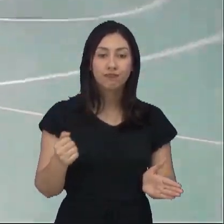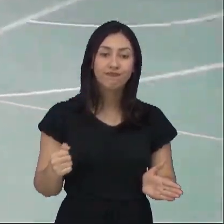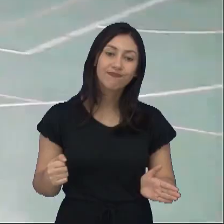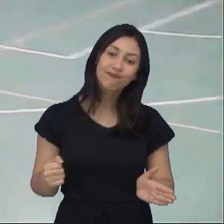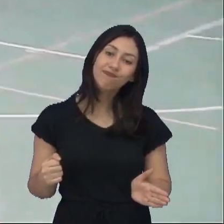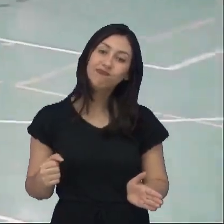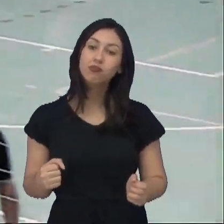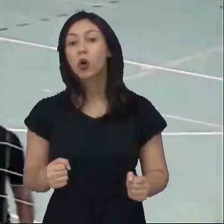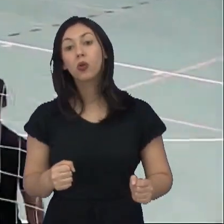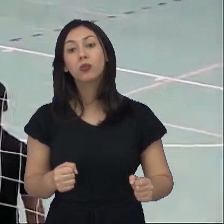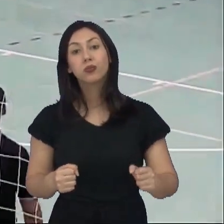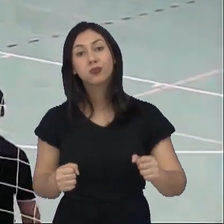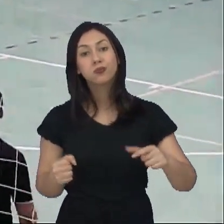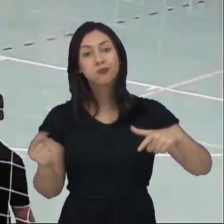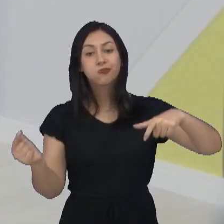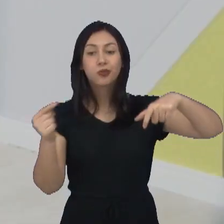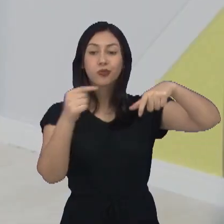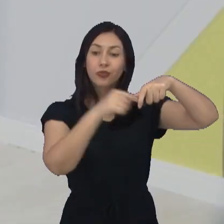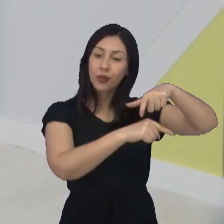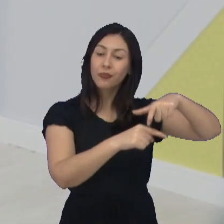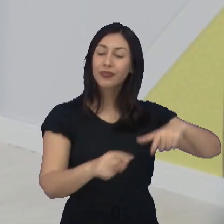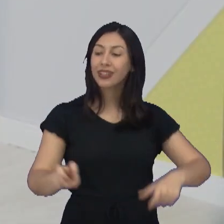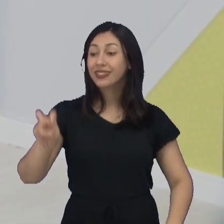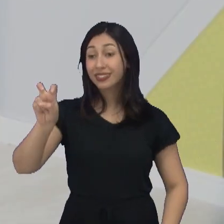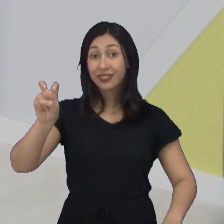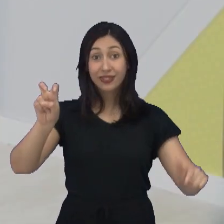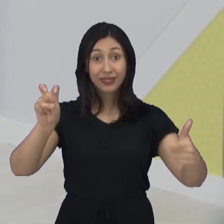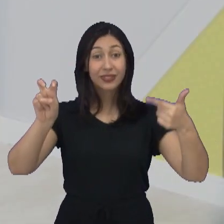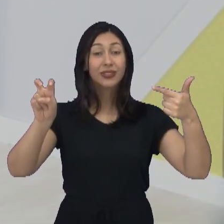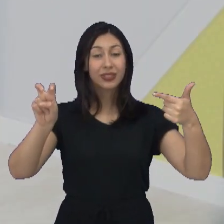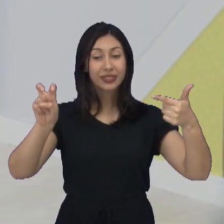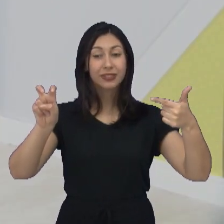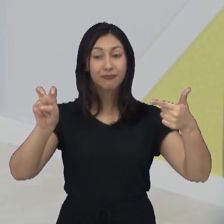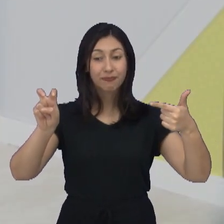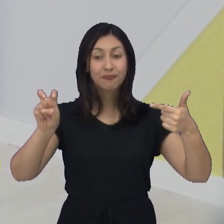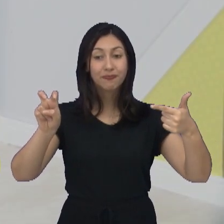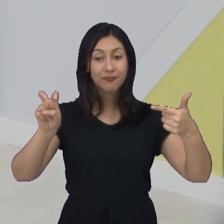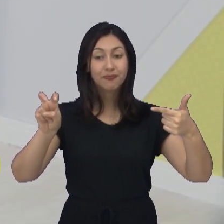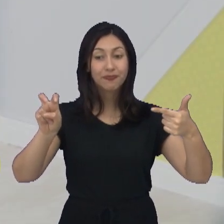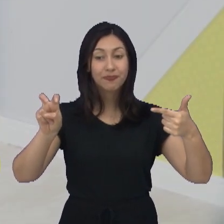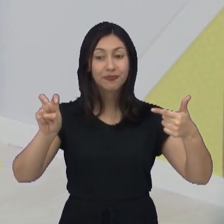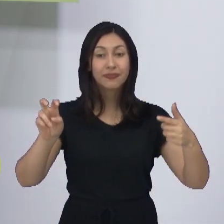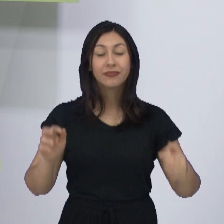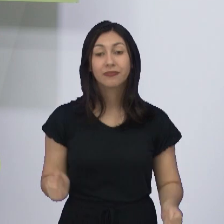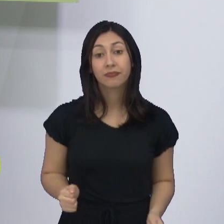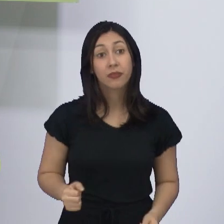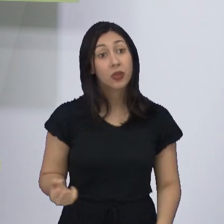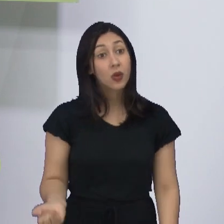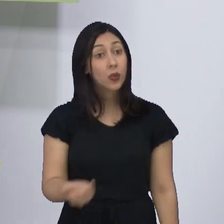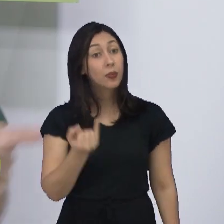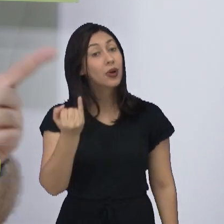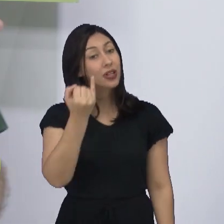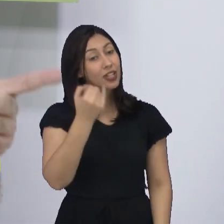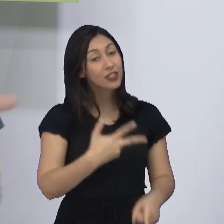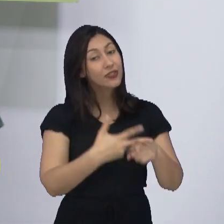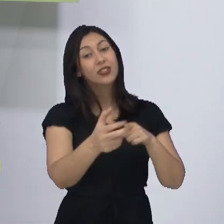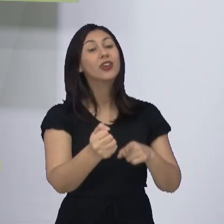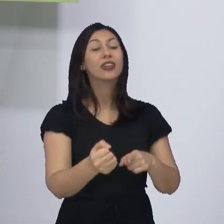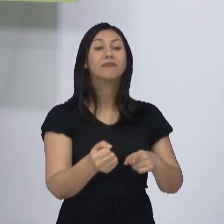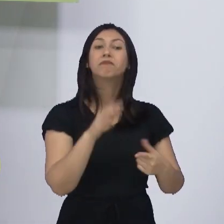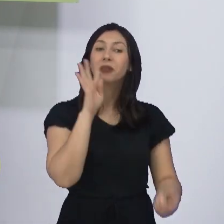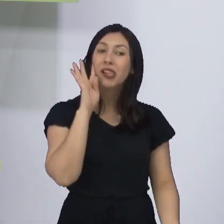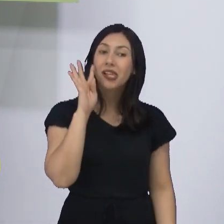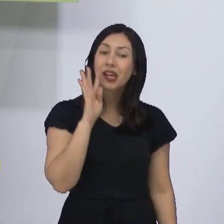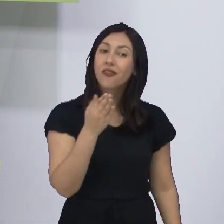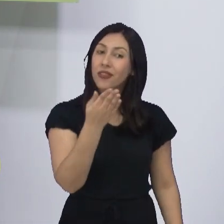da área campera colocou para dentro cinco a dois para equipe do São José Futsal Feminino bundão importante resultado né ilegal como você